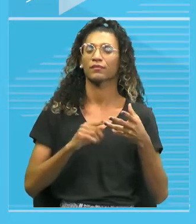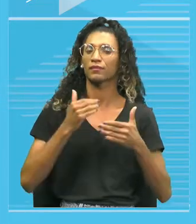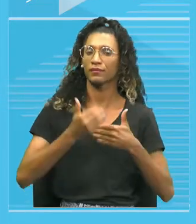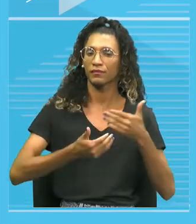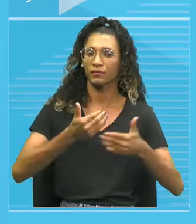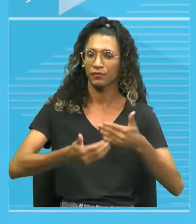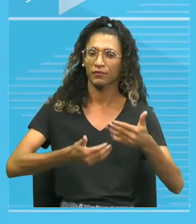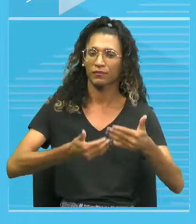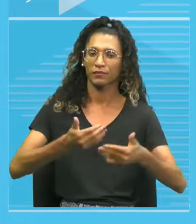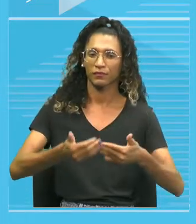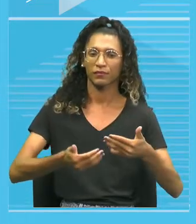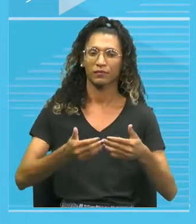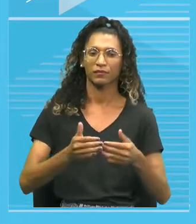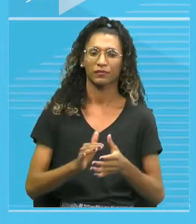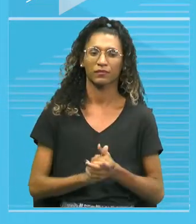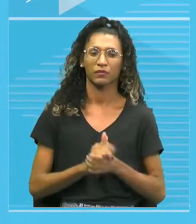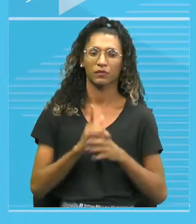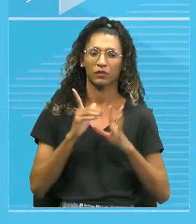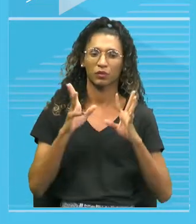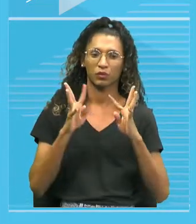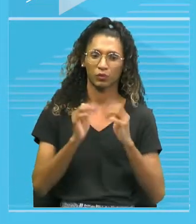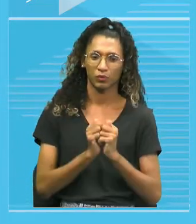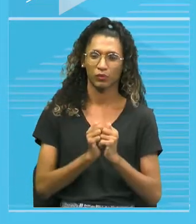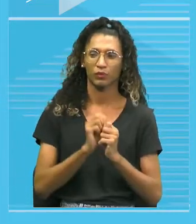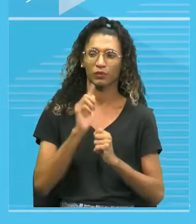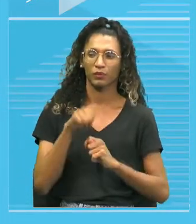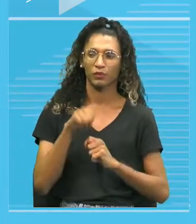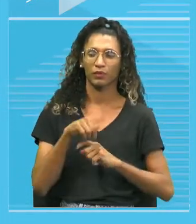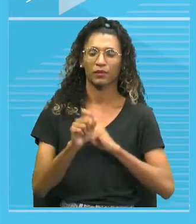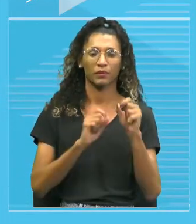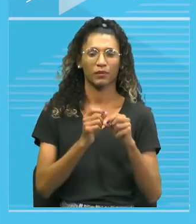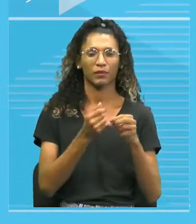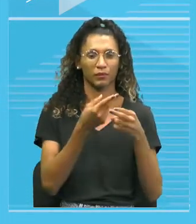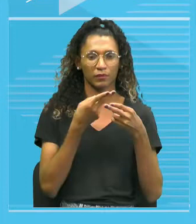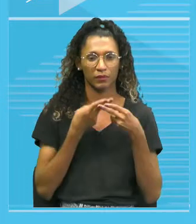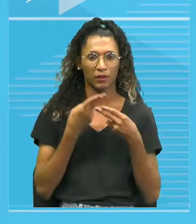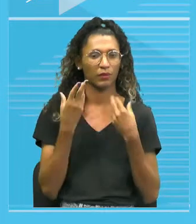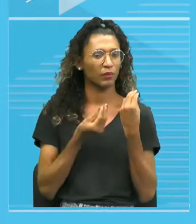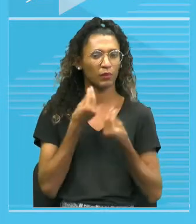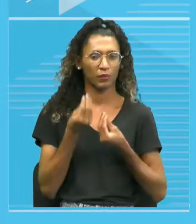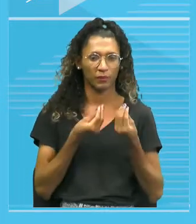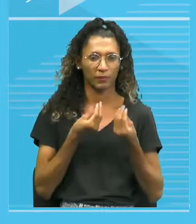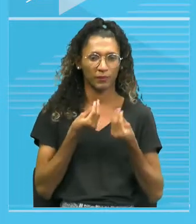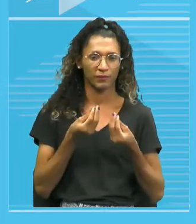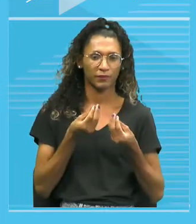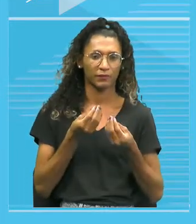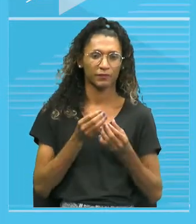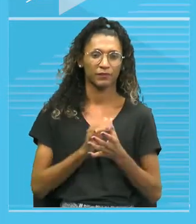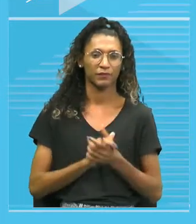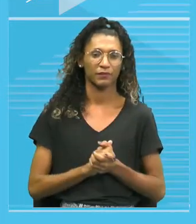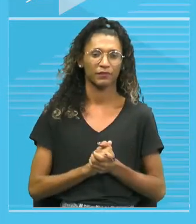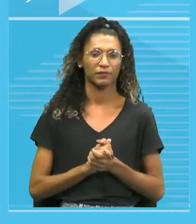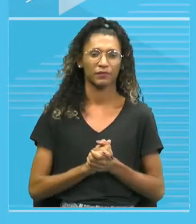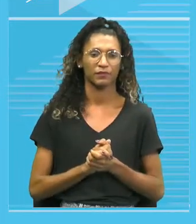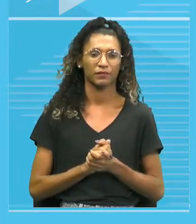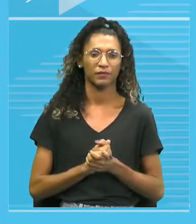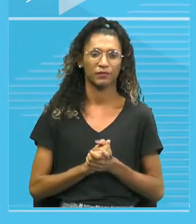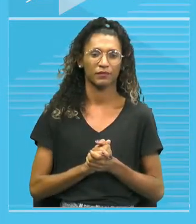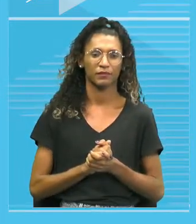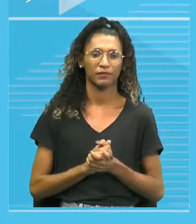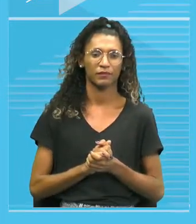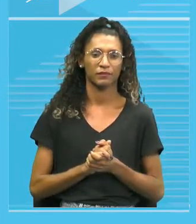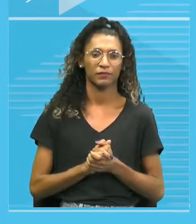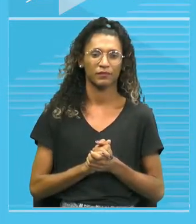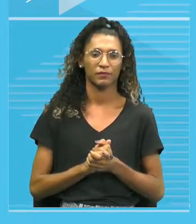procedimentos. Tudo isso é aplicado a nosso favor. Tudo isso é aplicado a nosso